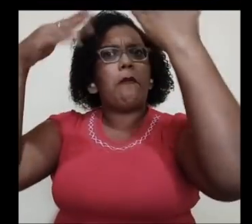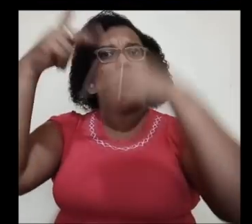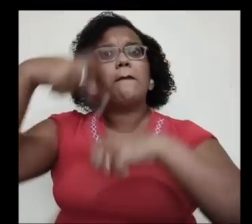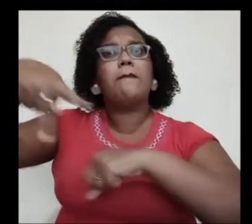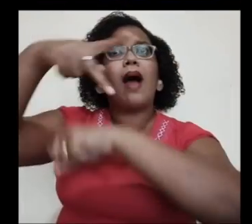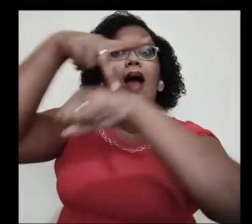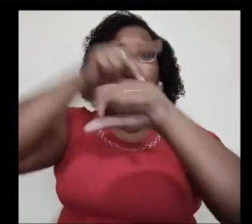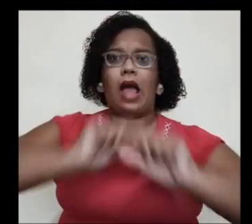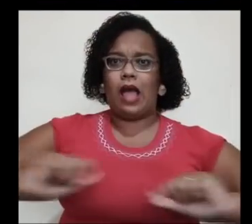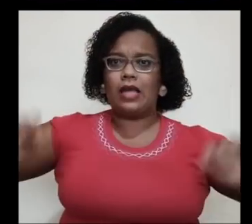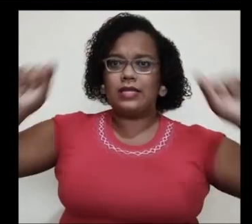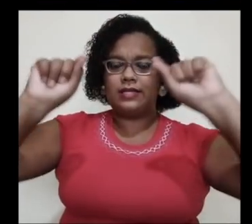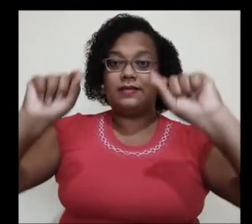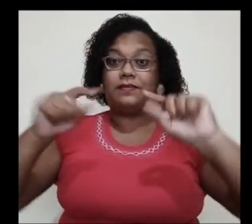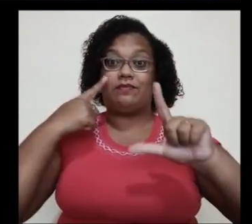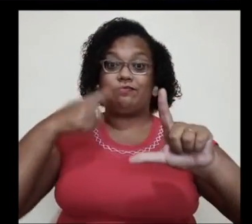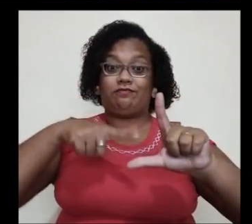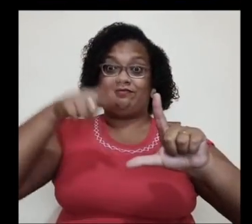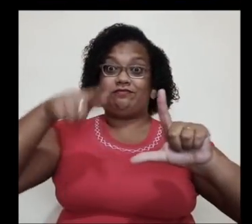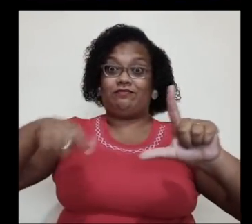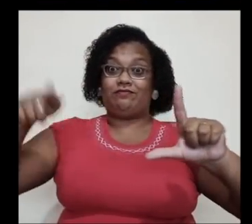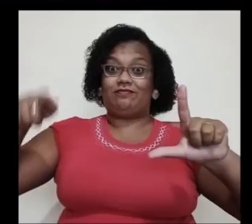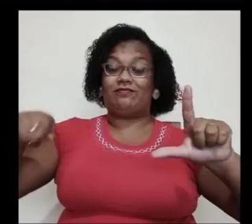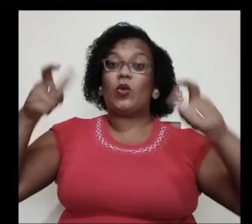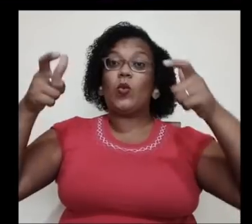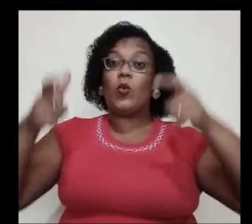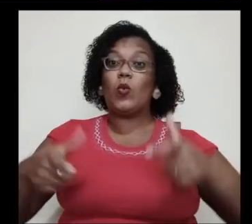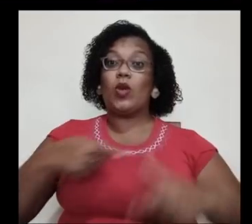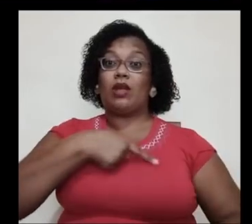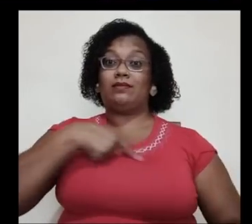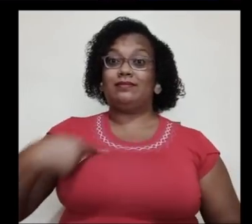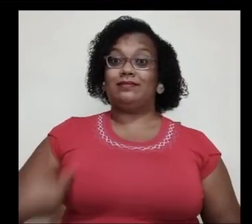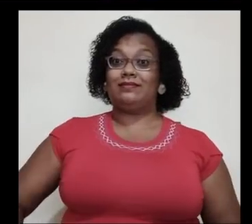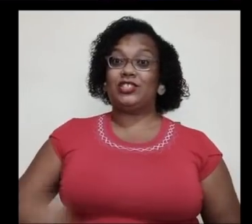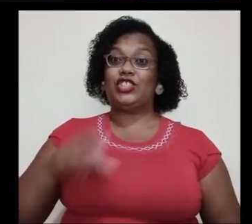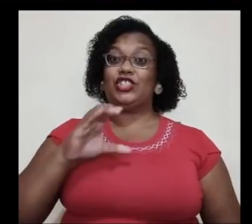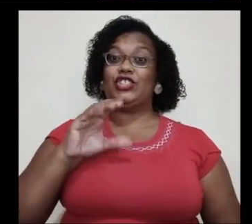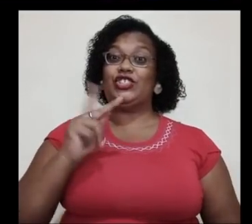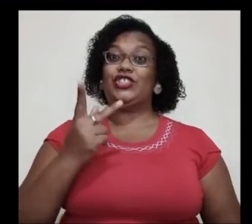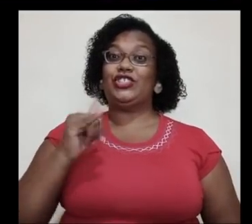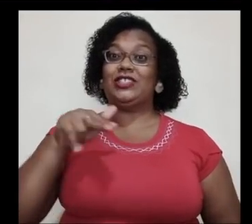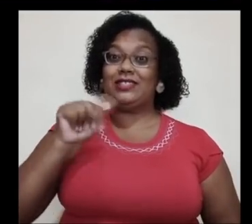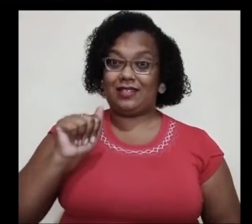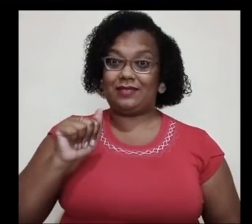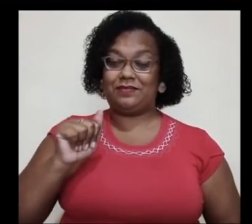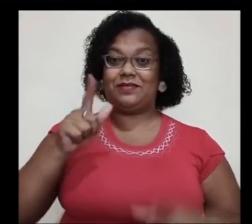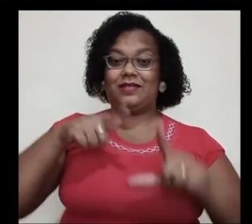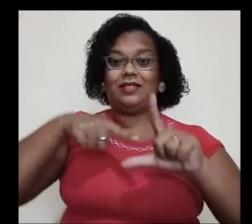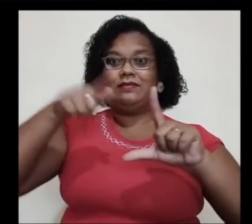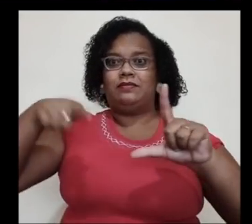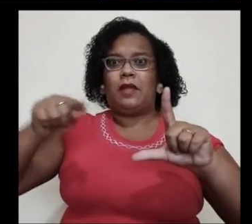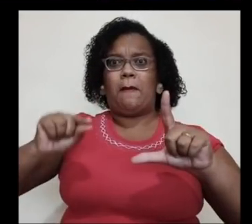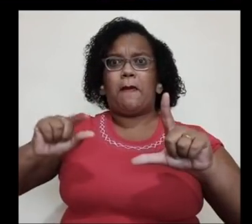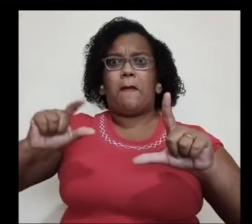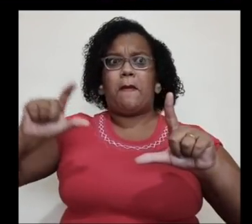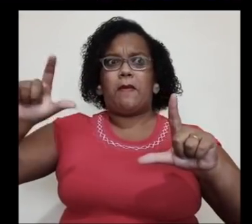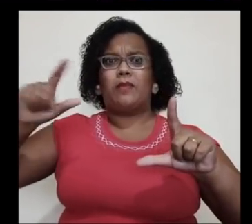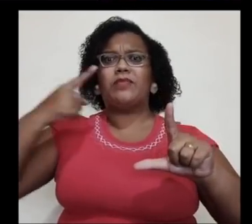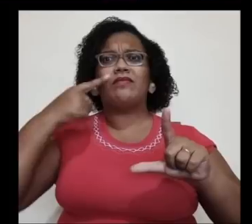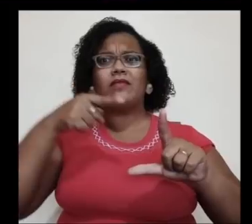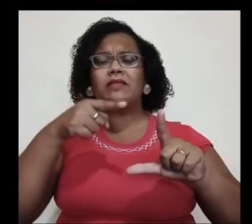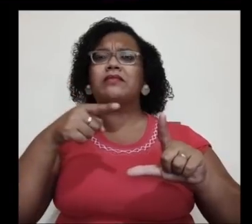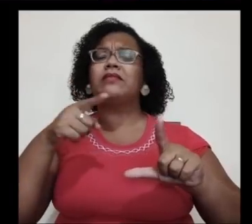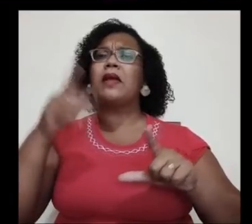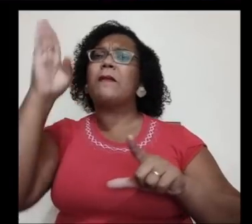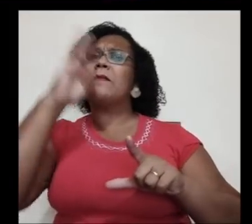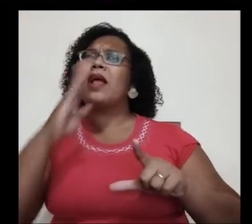vê 1995, o Brasil tinha o mesmo PIB da China, empatado mais ou menos também com a Coreia do Sul, e os três países investiam mais ou